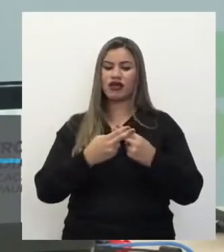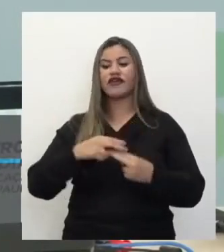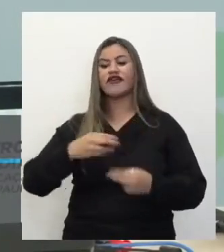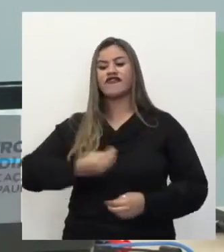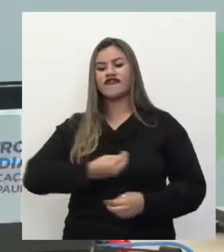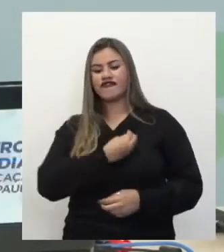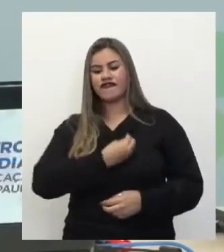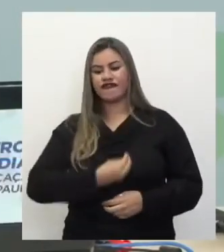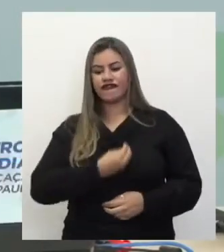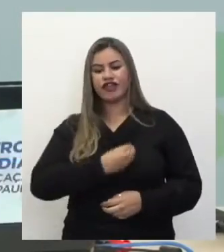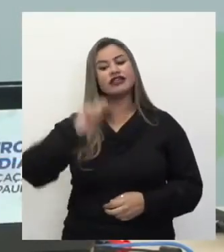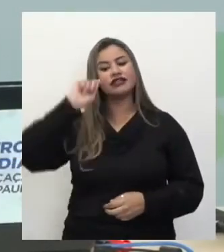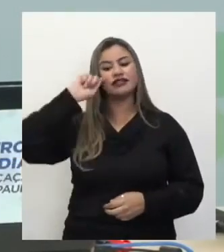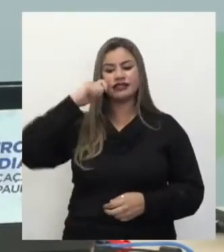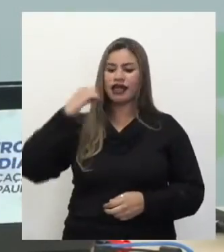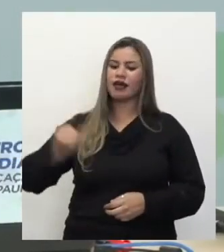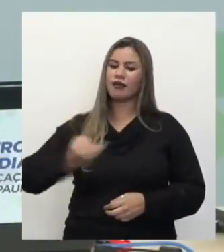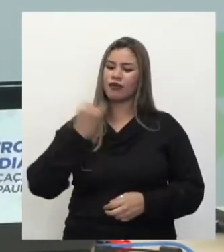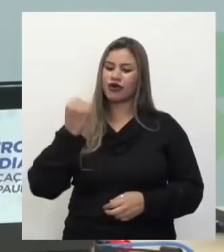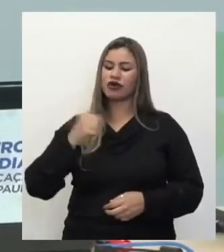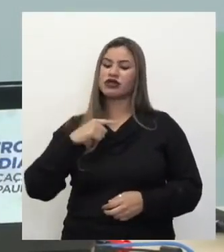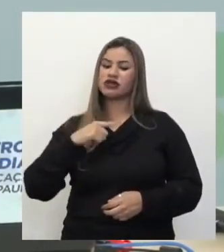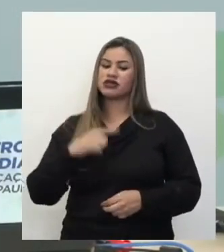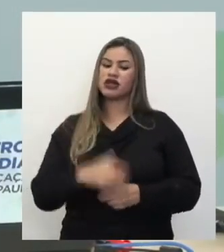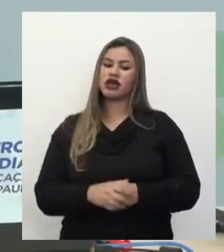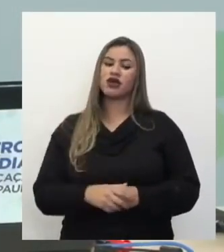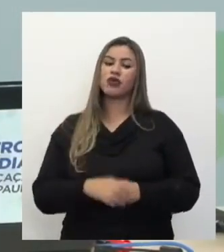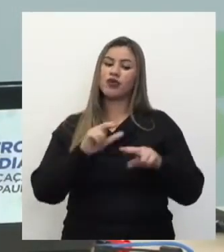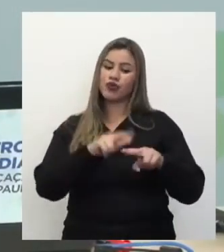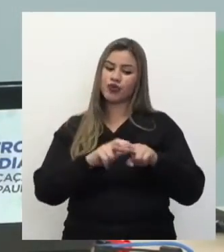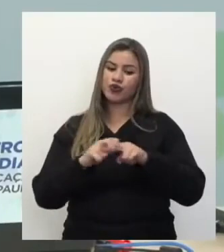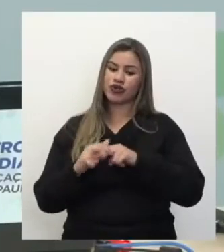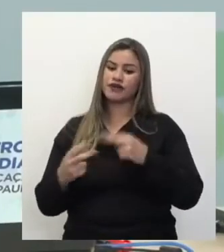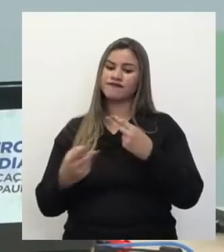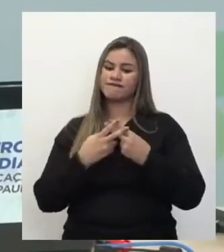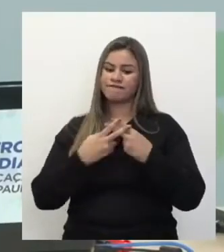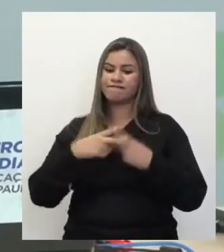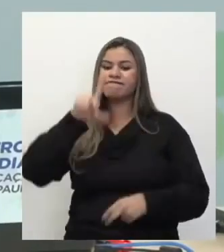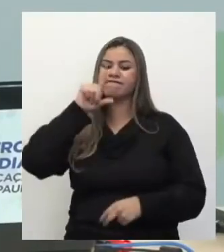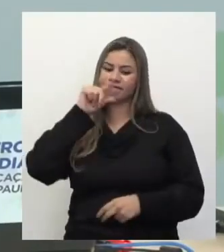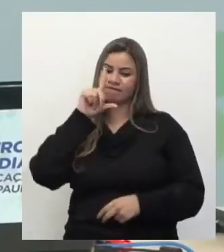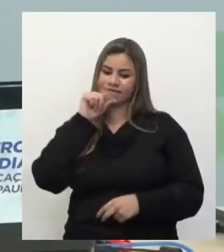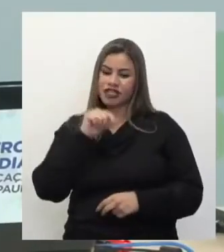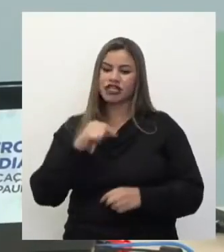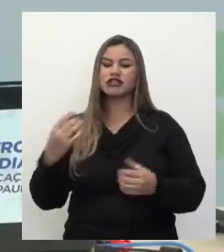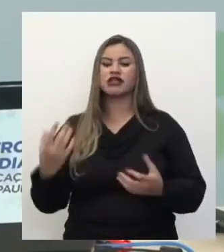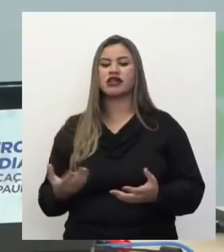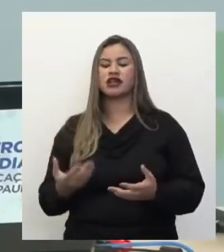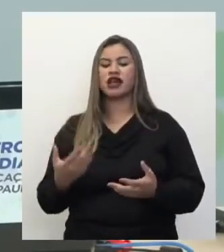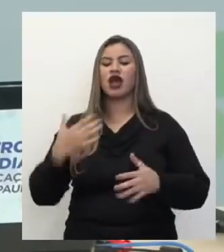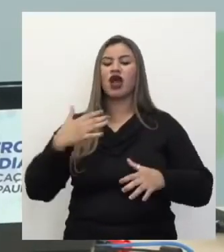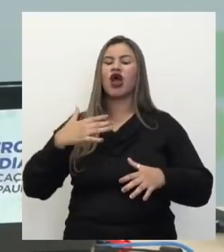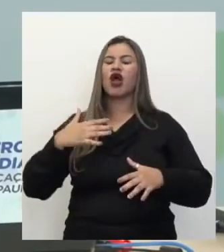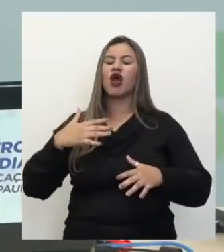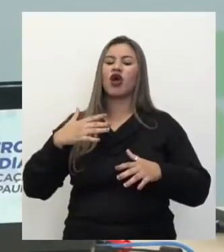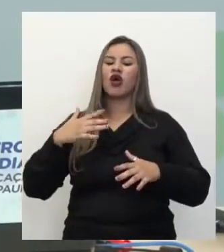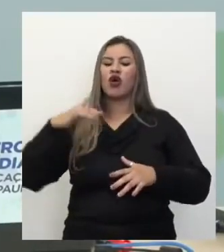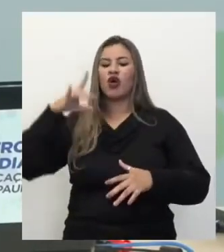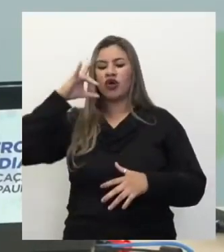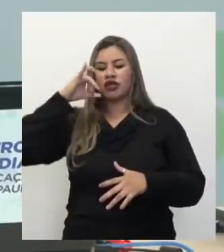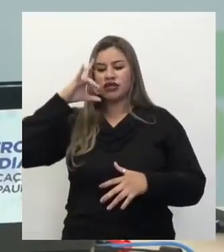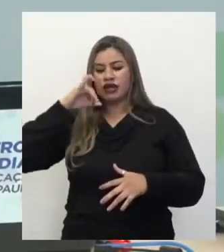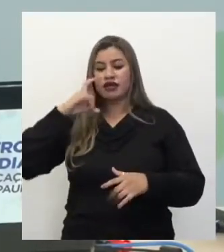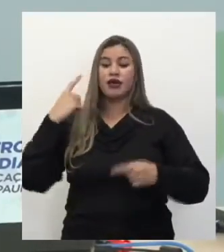Matter. E foi por causa dessa hashtag que o Tumblr ficou movimentado, o Twitter ficou movimentado, o Instagram, porque elas